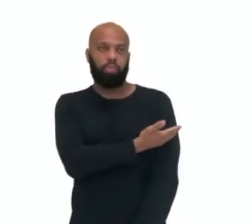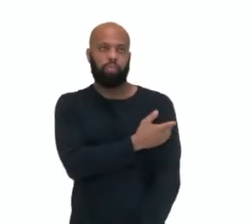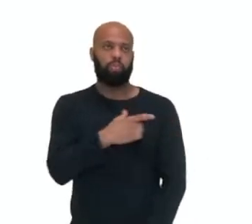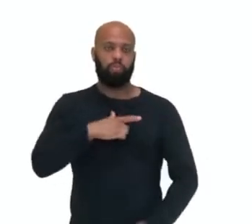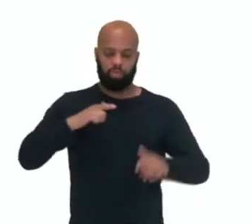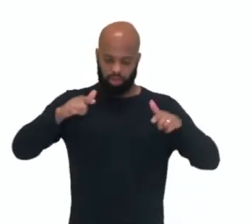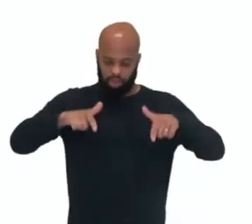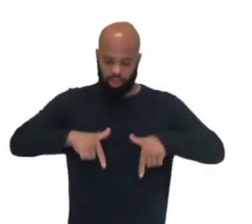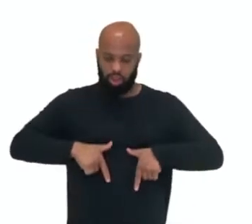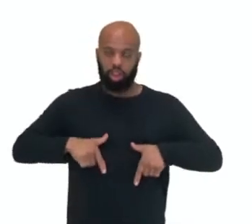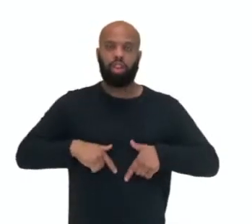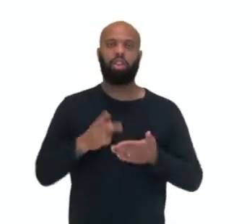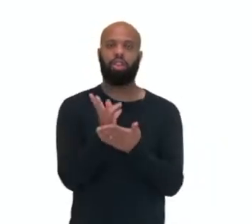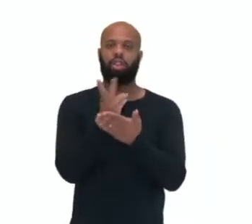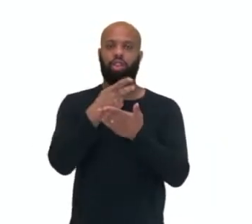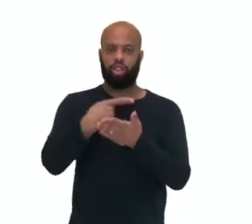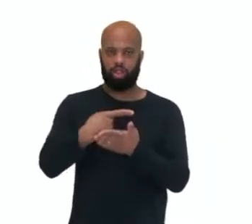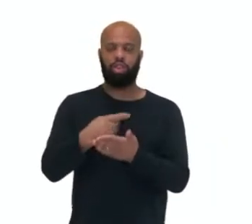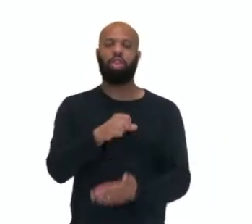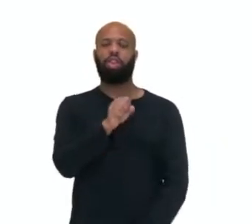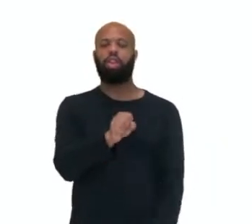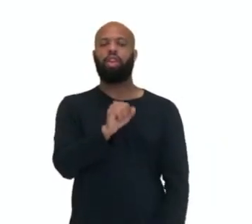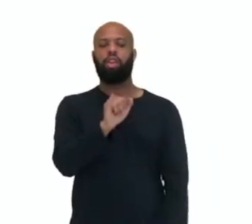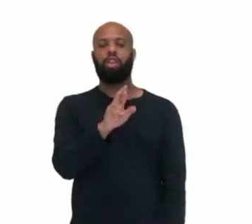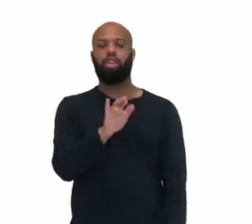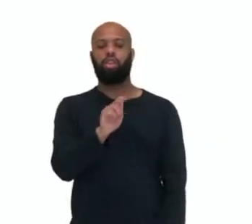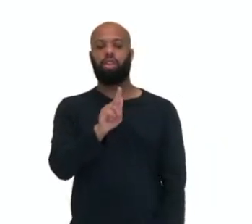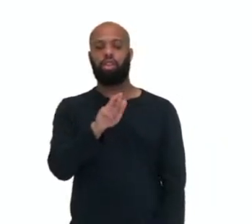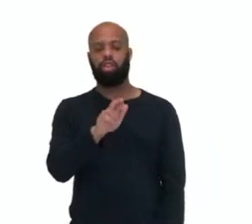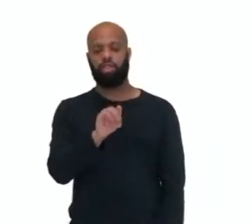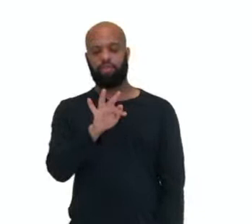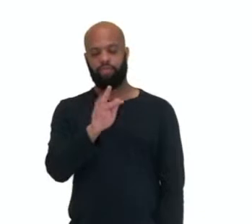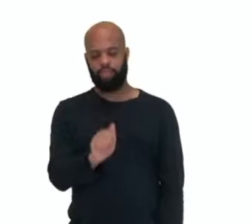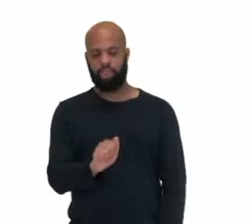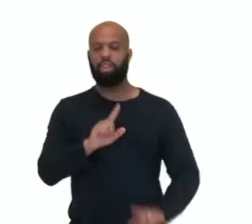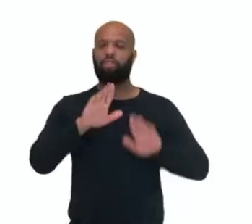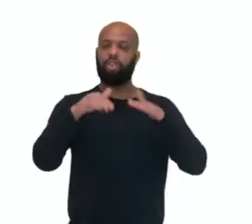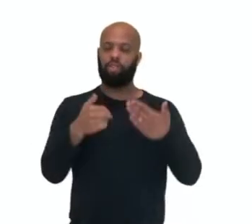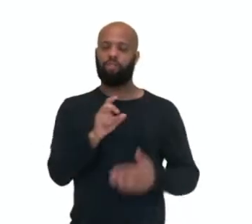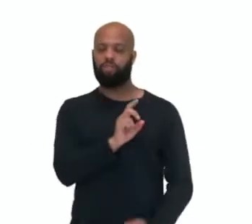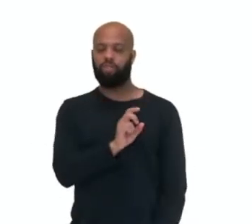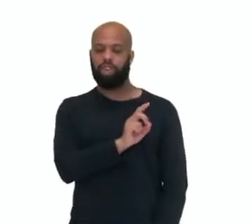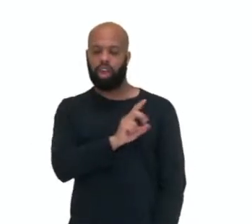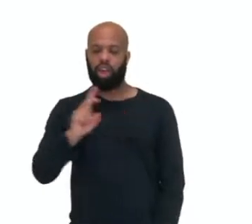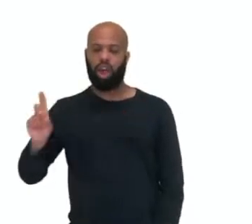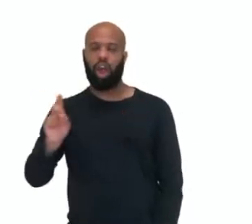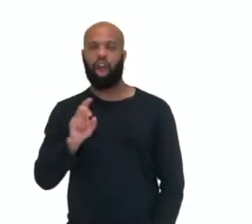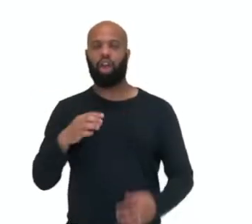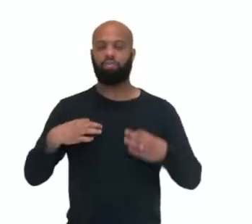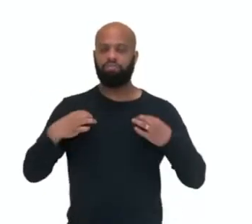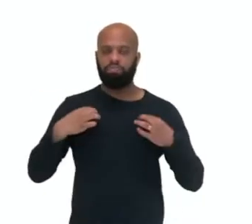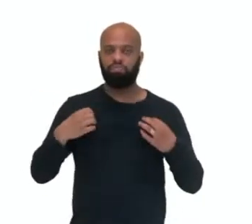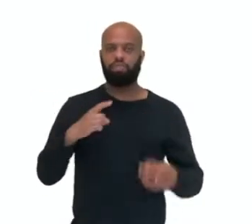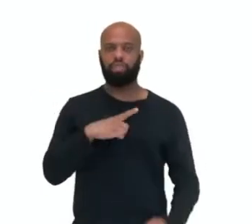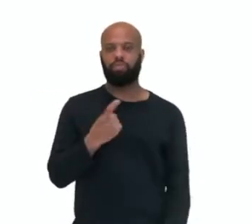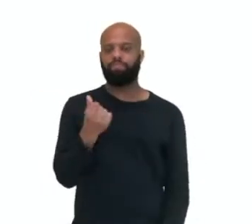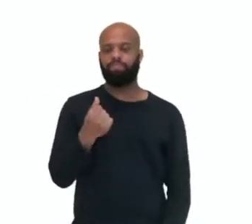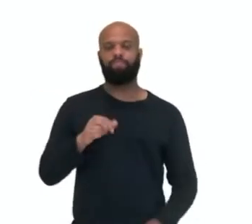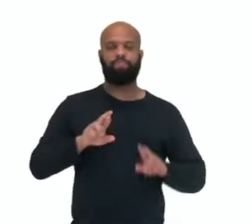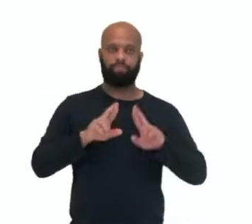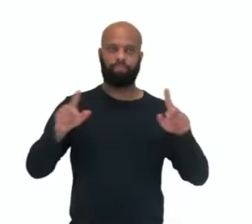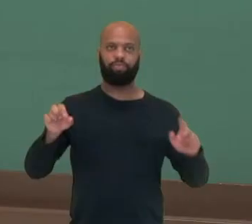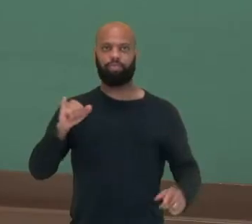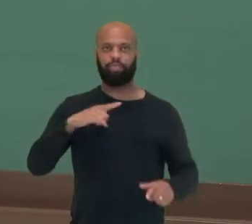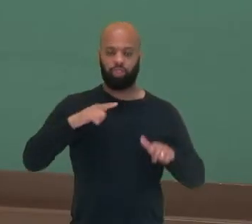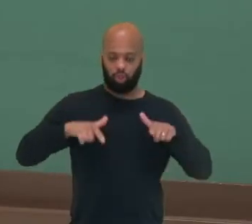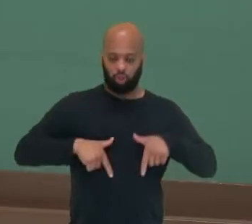de serigrafia, sendo que assim os seus preços também variam, né? Se a serigrafia é pequena, tem menos